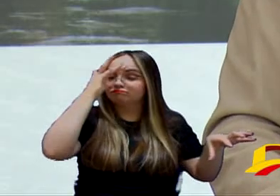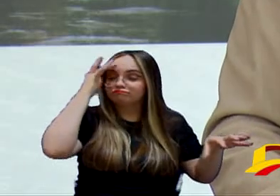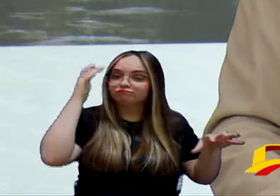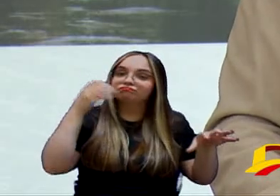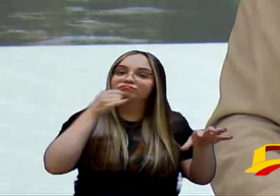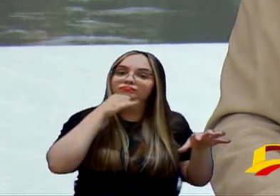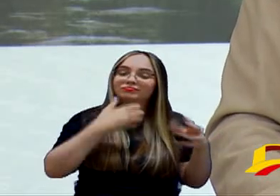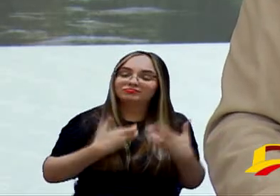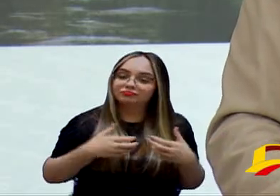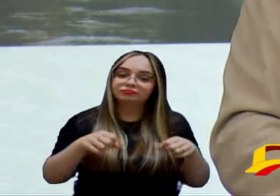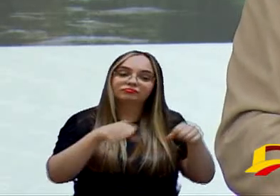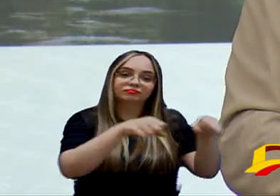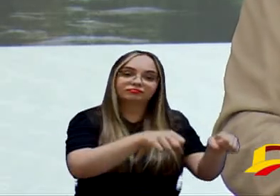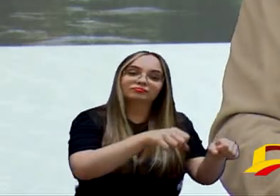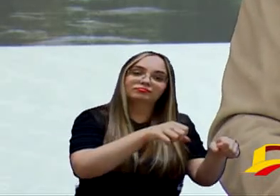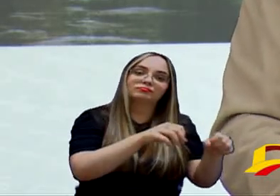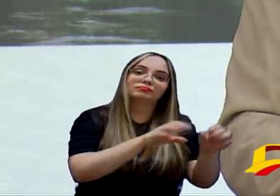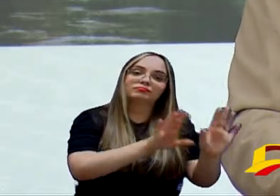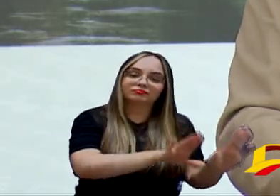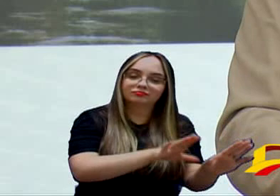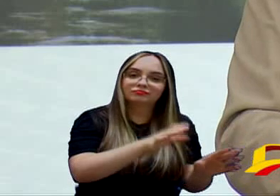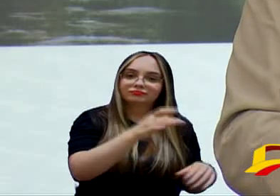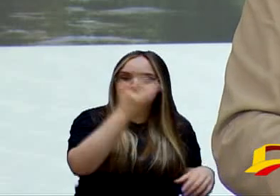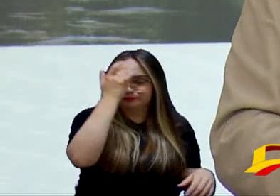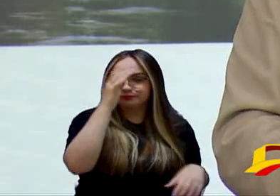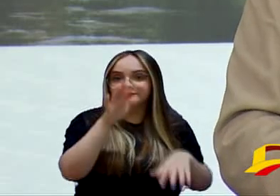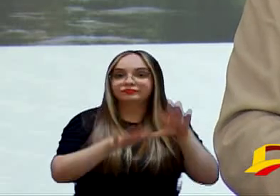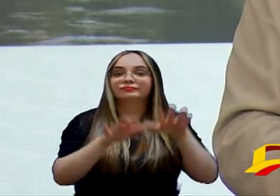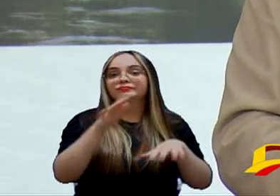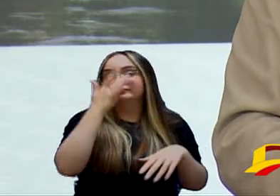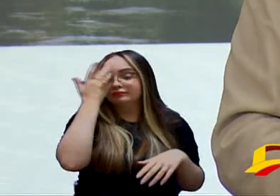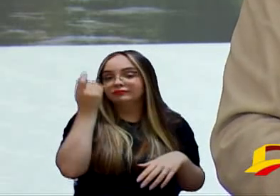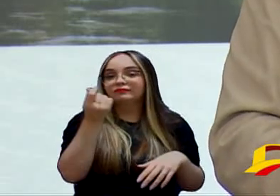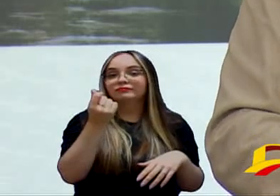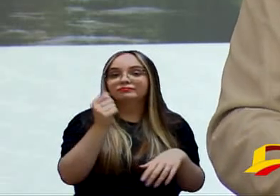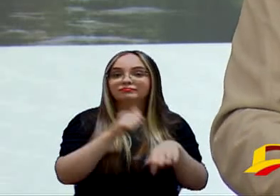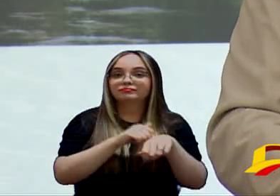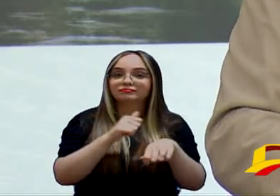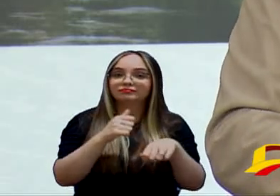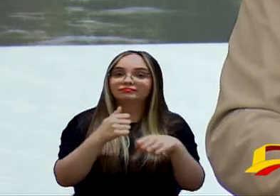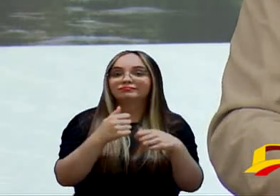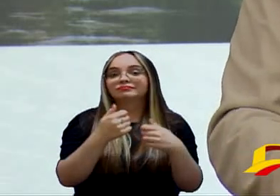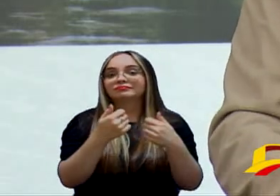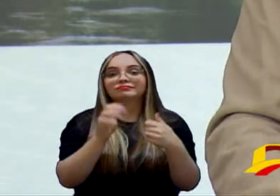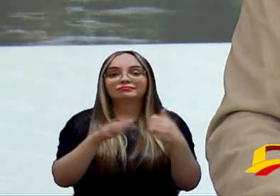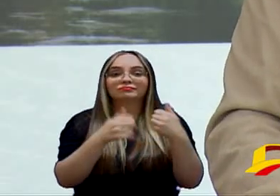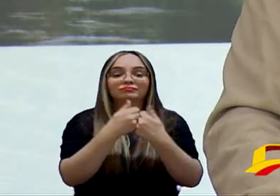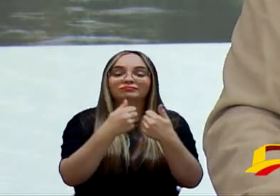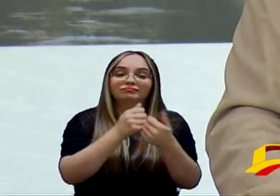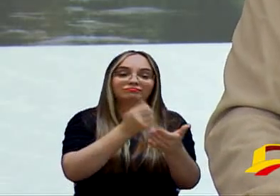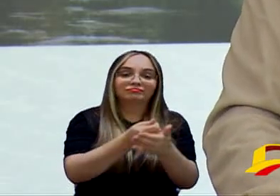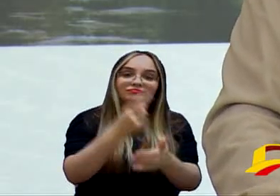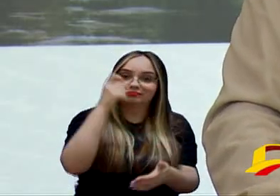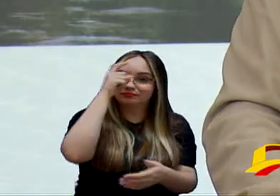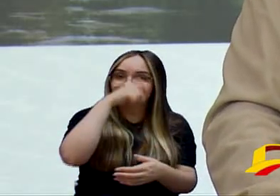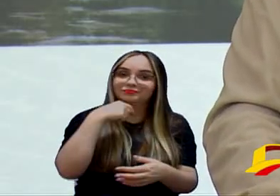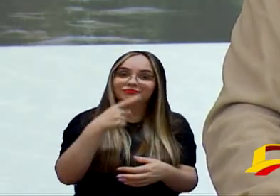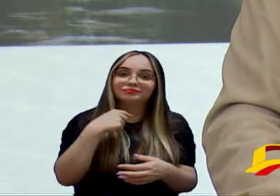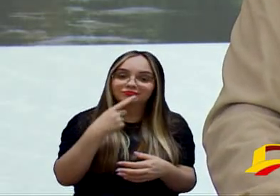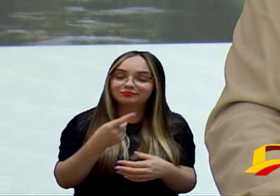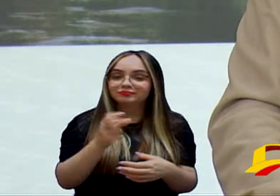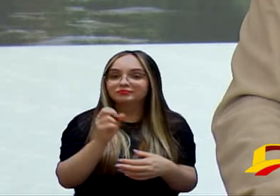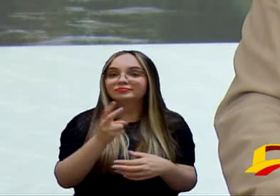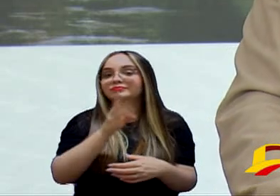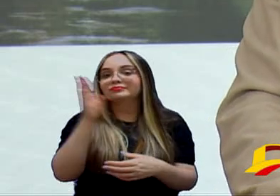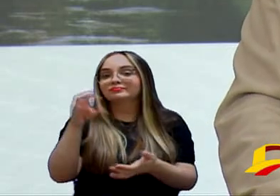pessoas de baixa renda que não consegue pagar um vale transporte hoje para ir trabalhar ou às vezes ir para o centro então